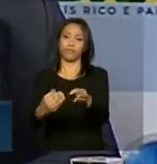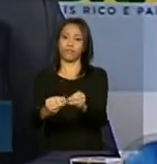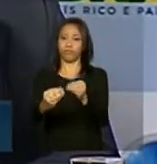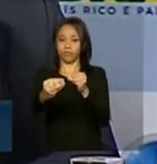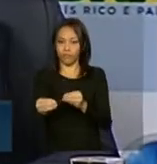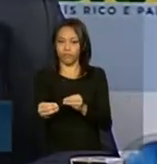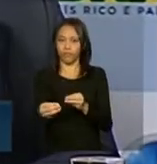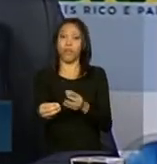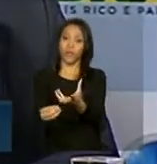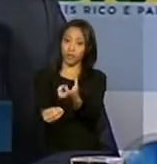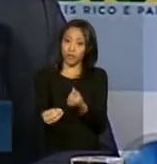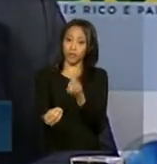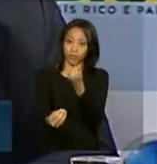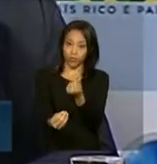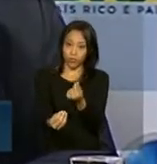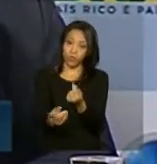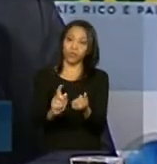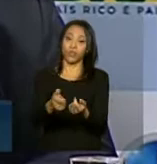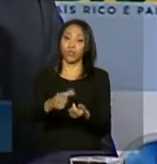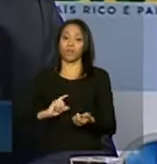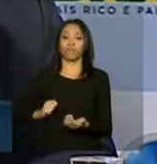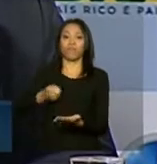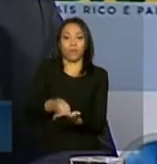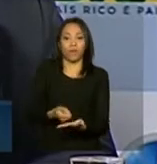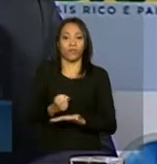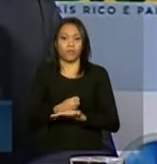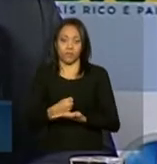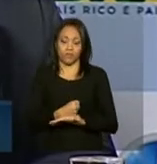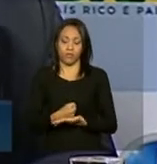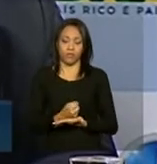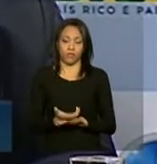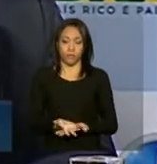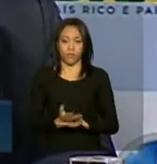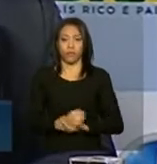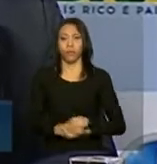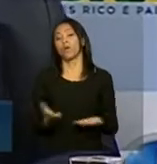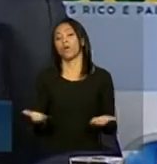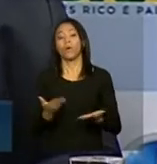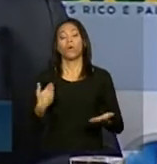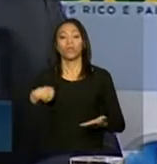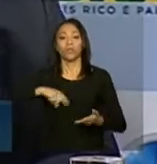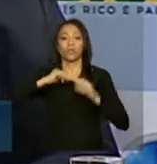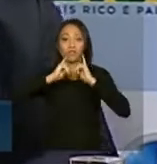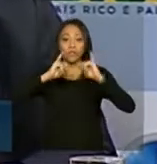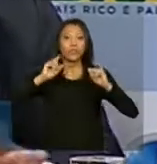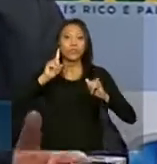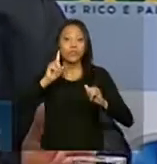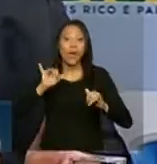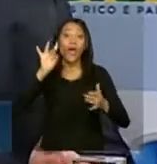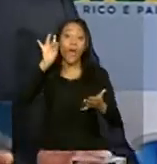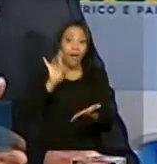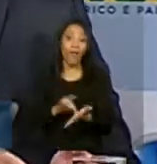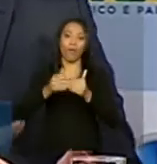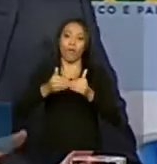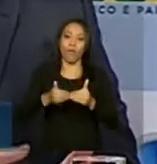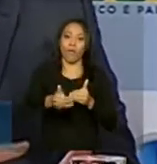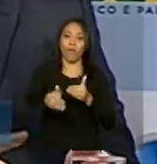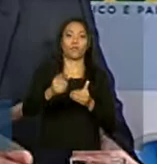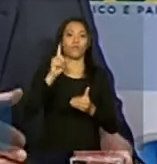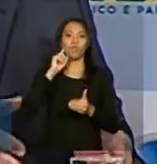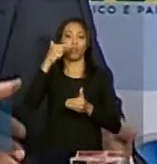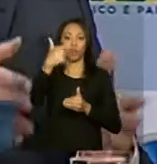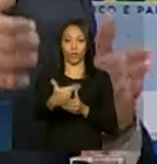Essa mudança, né, essa perspectiva de mudança, né, que nós estamos anunciando hoje, ela só é para 2 de janeiro, porque nós